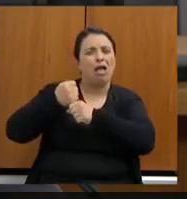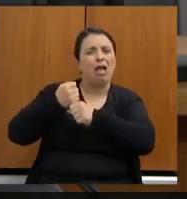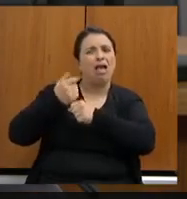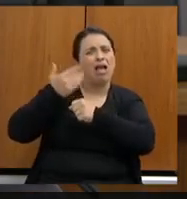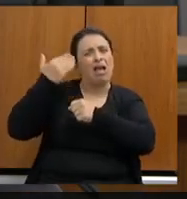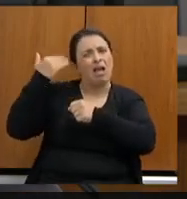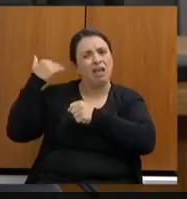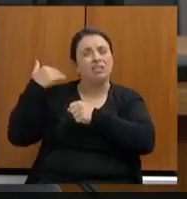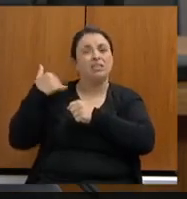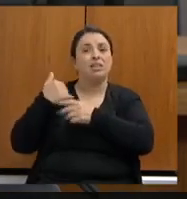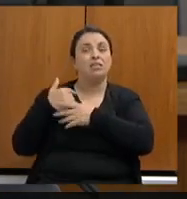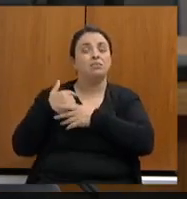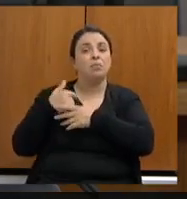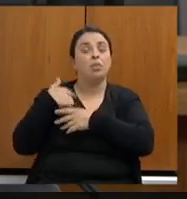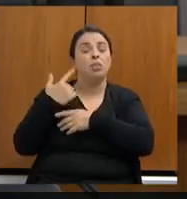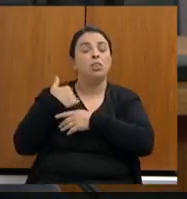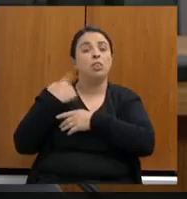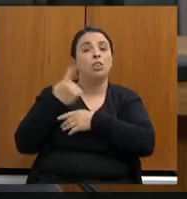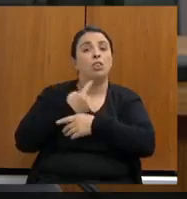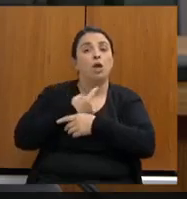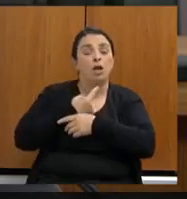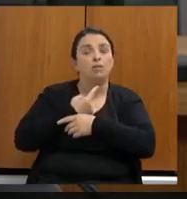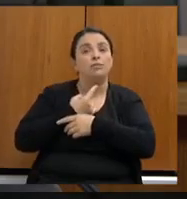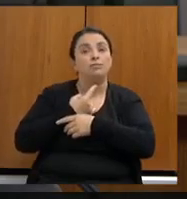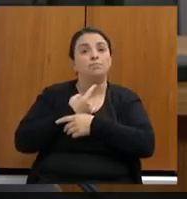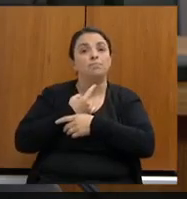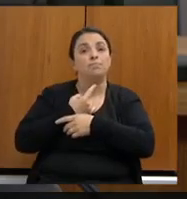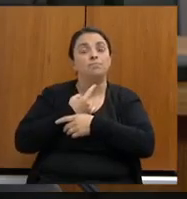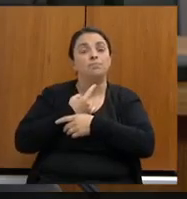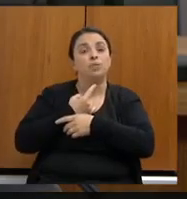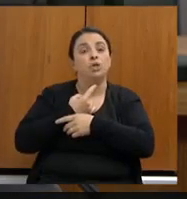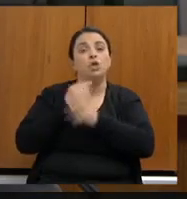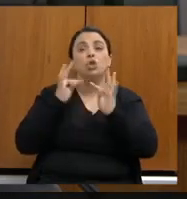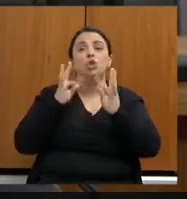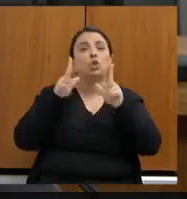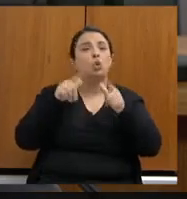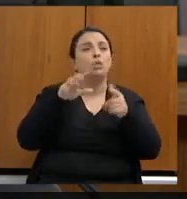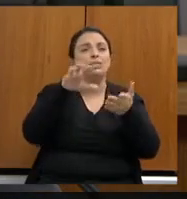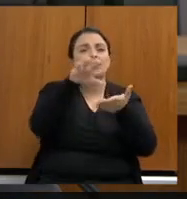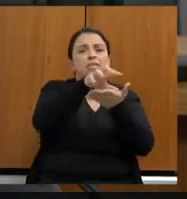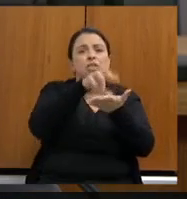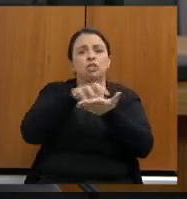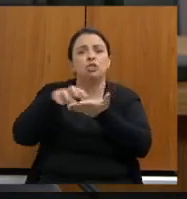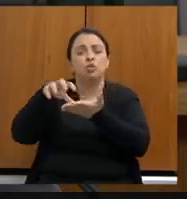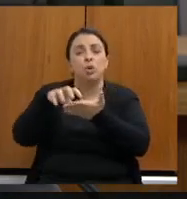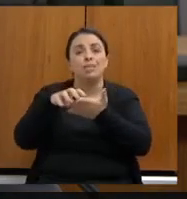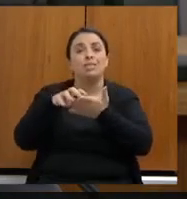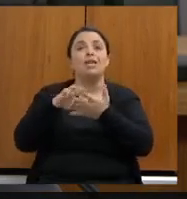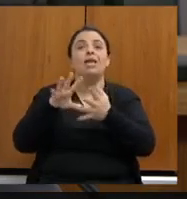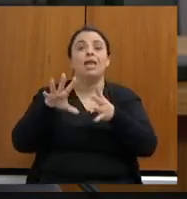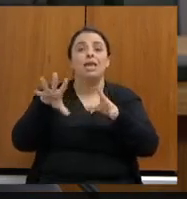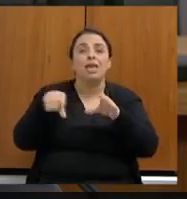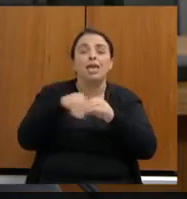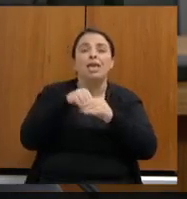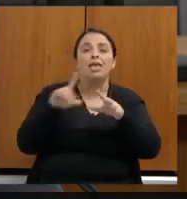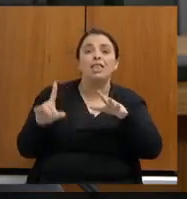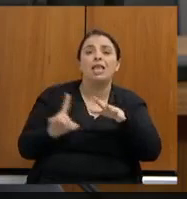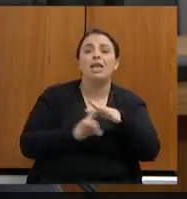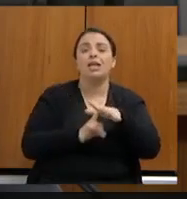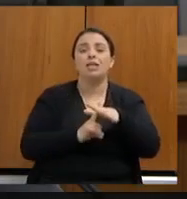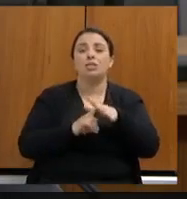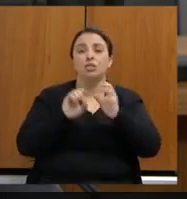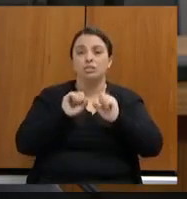esse pensamento do senhor nós estivemos em todas as regiões Integradas de Segurança Pública era um grande projeto